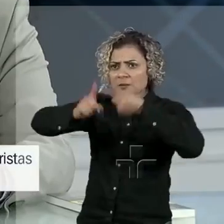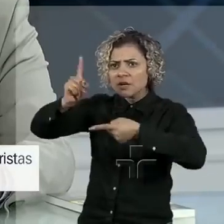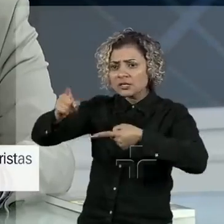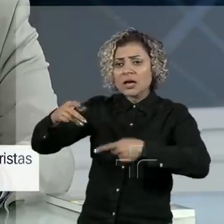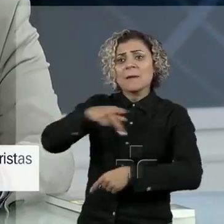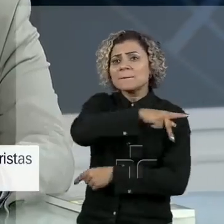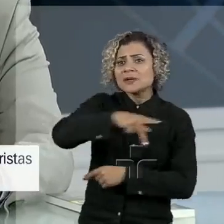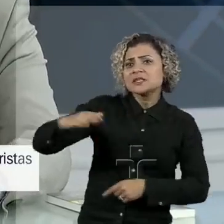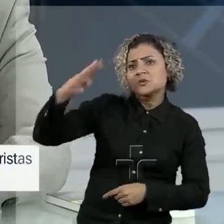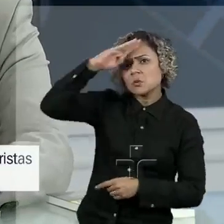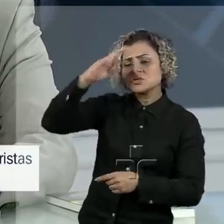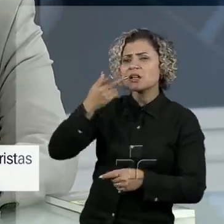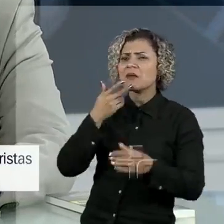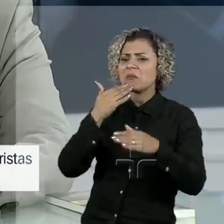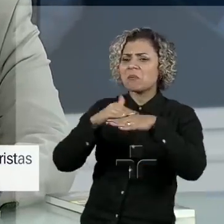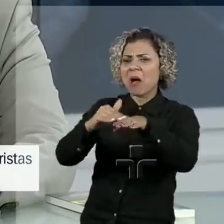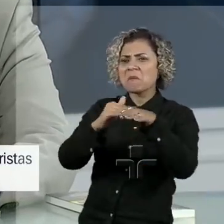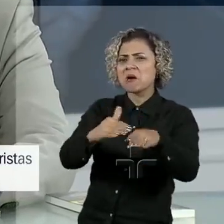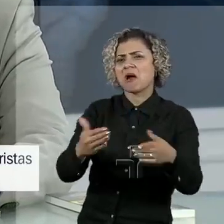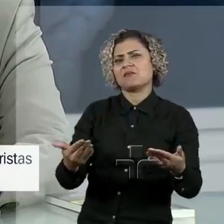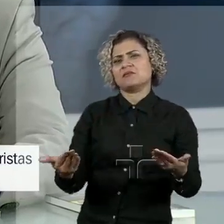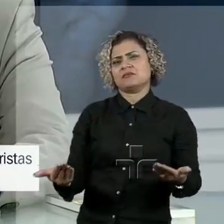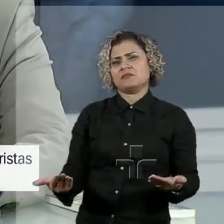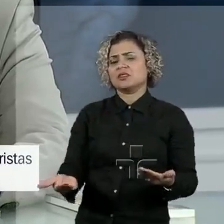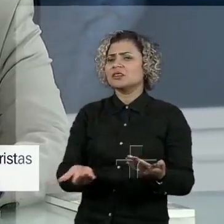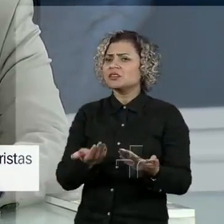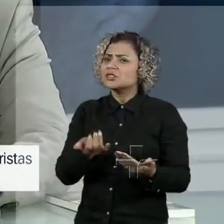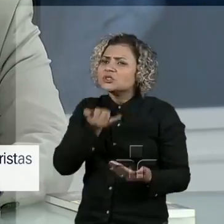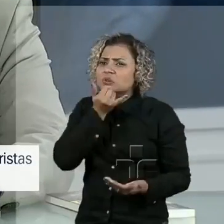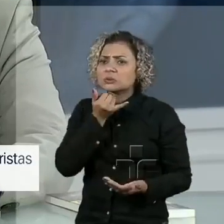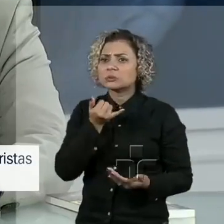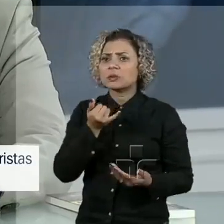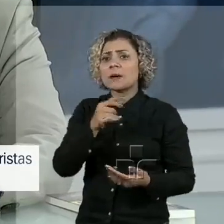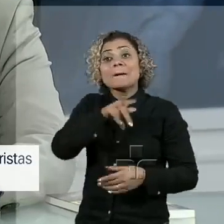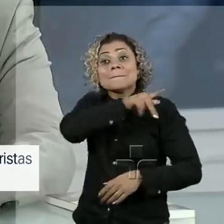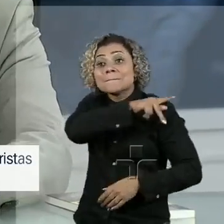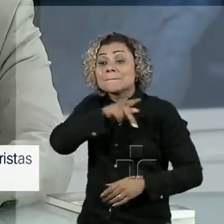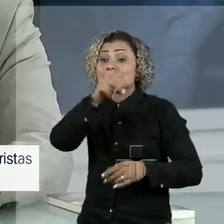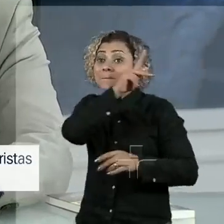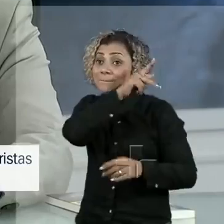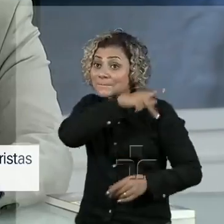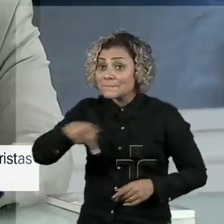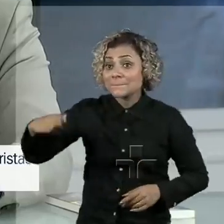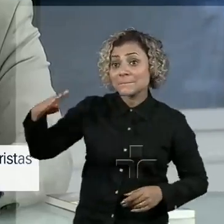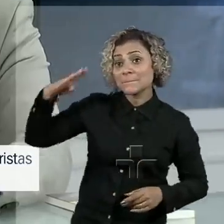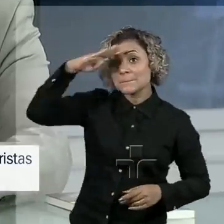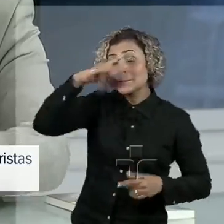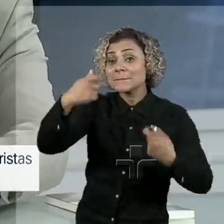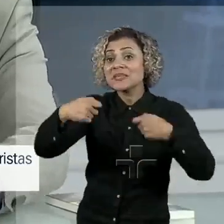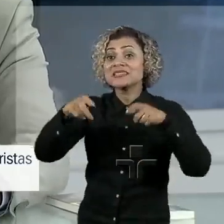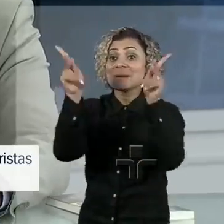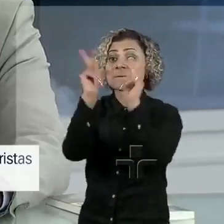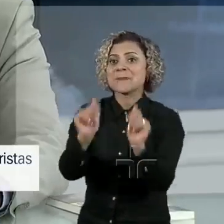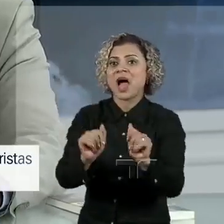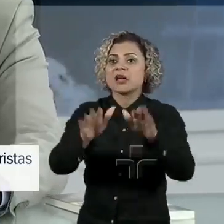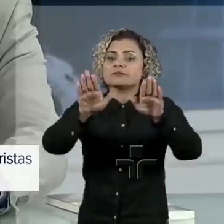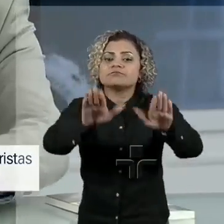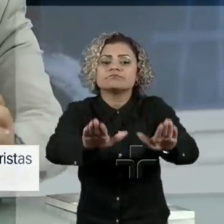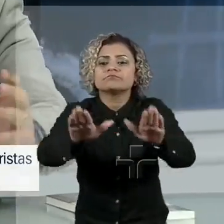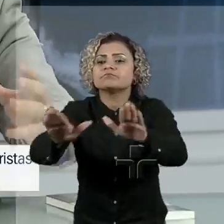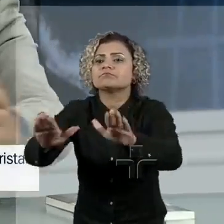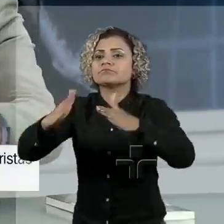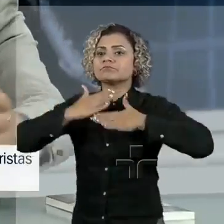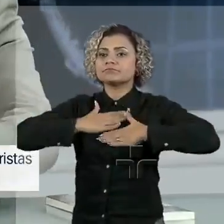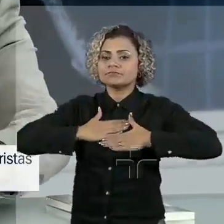declarações impróprias. O presidente tem que chegar para apaziguar, ele tem que dialogar, ele tem que conversar, ele